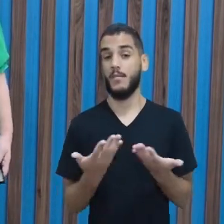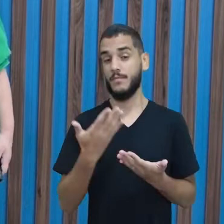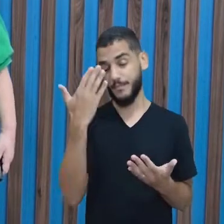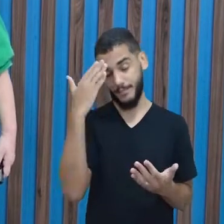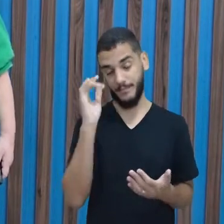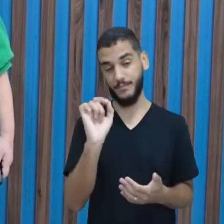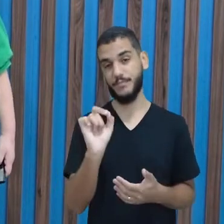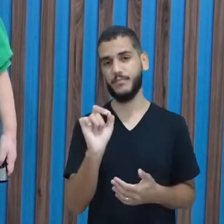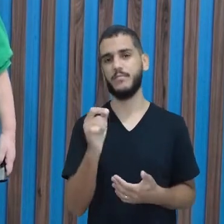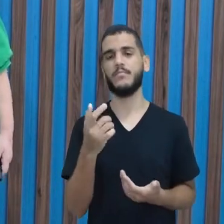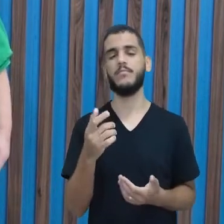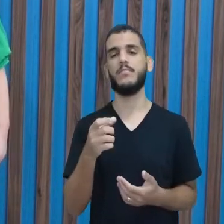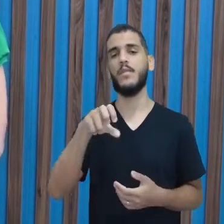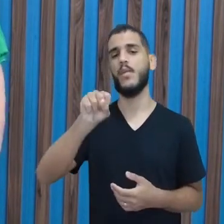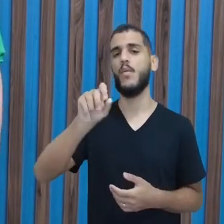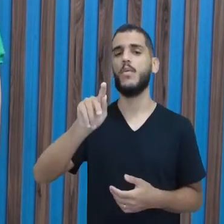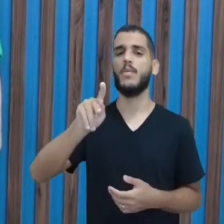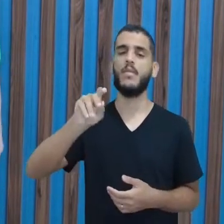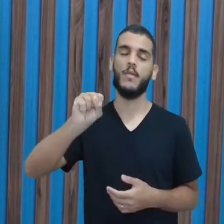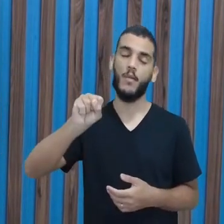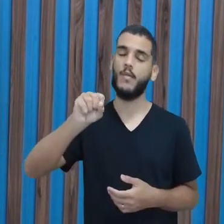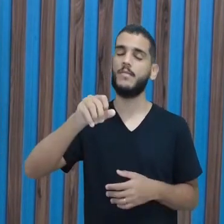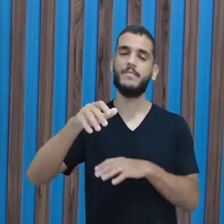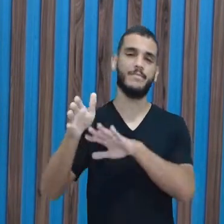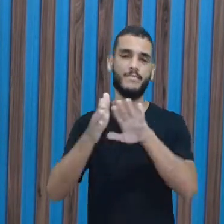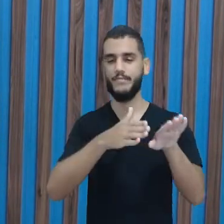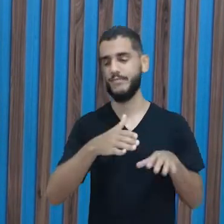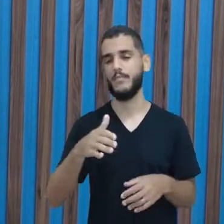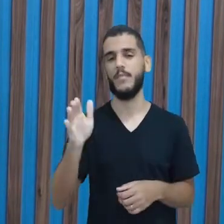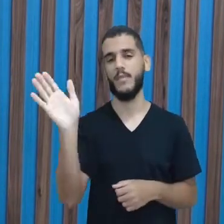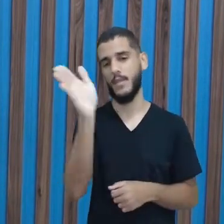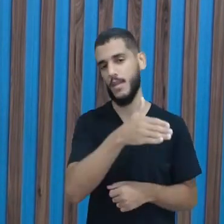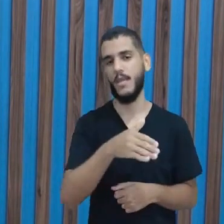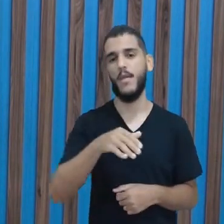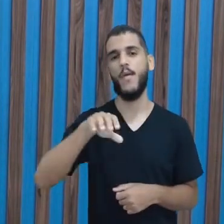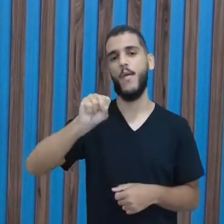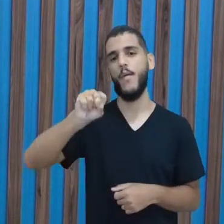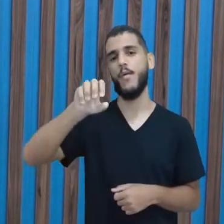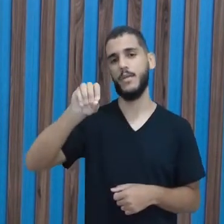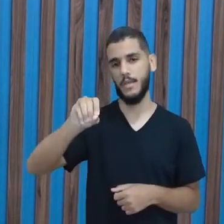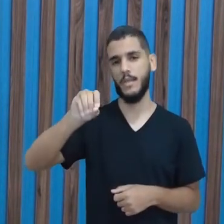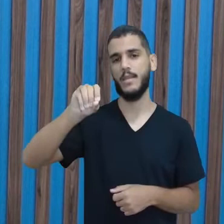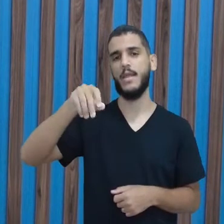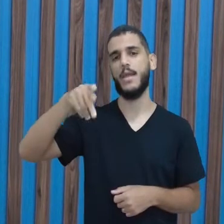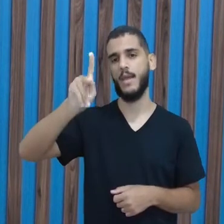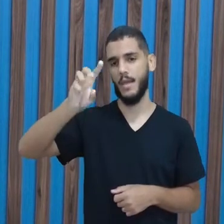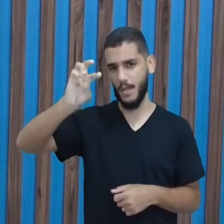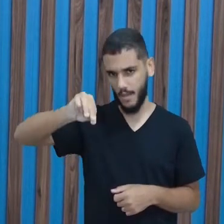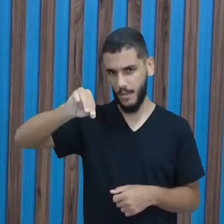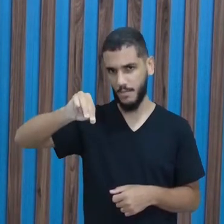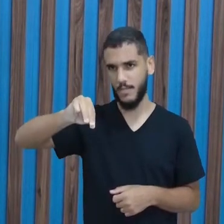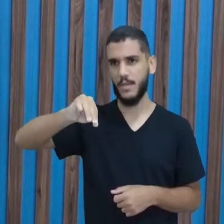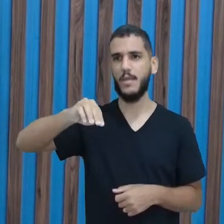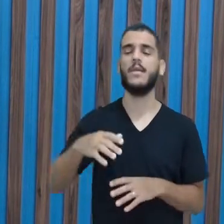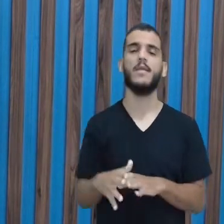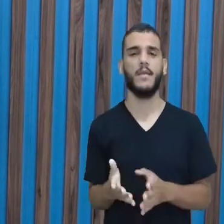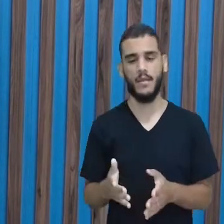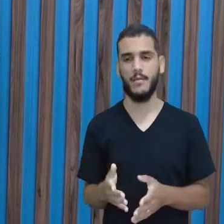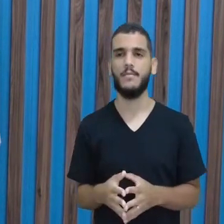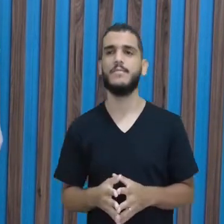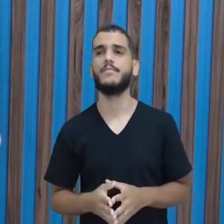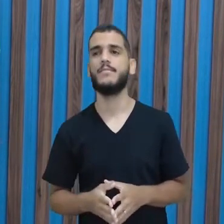E a 80 quilômetros? Lá, eu tenho 80 e eu